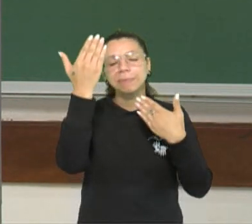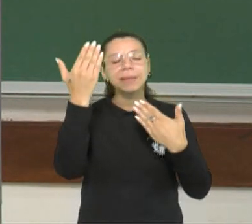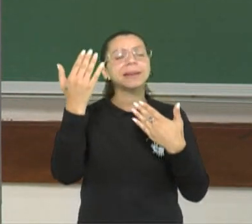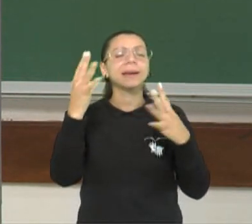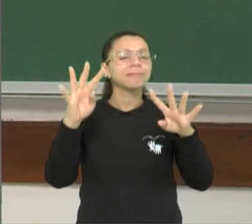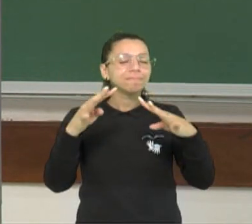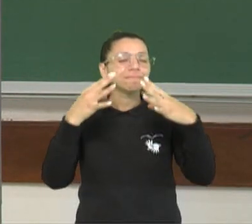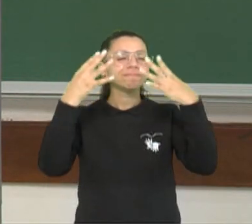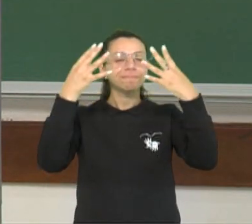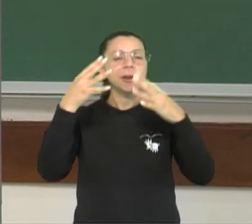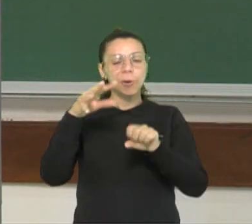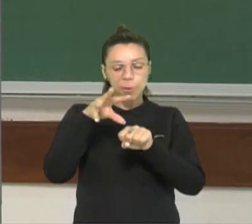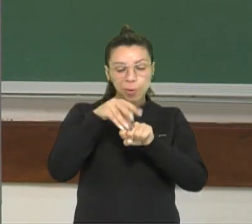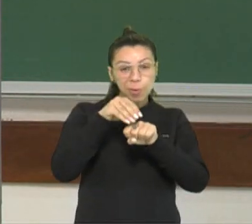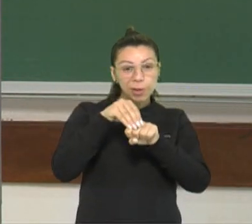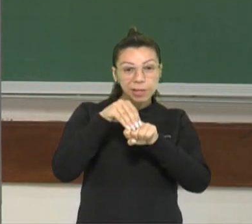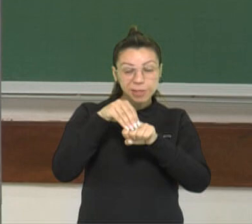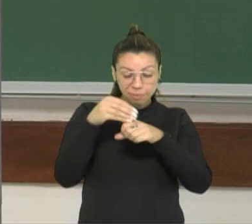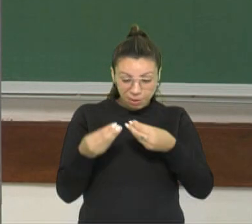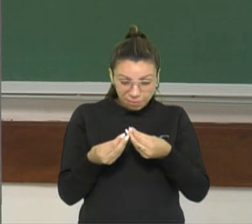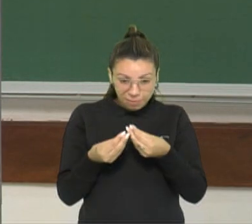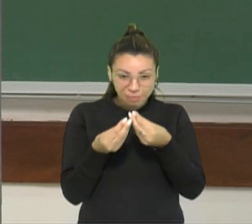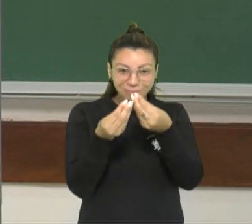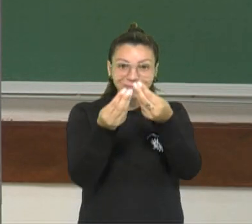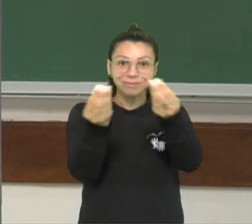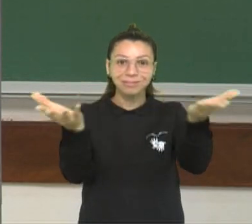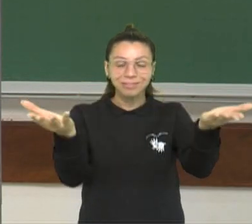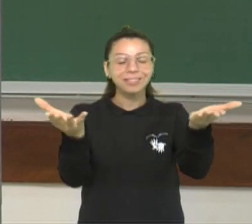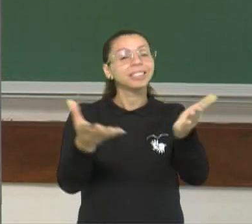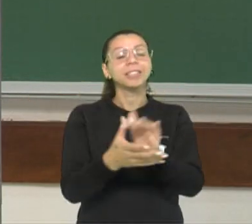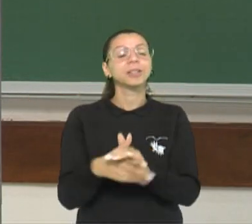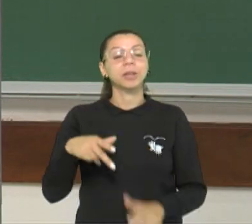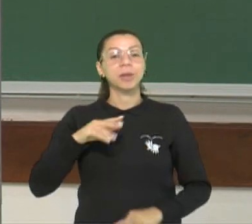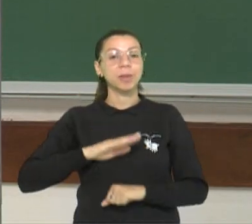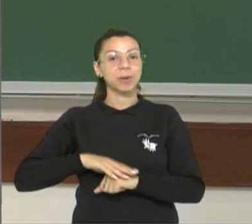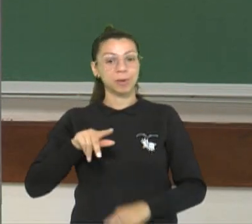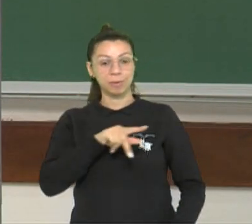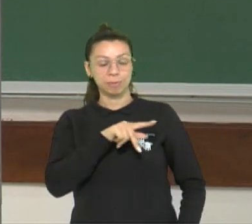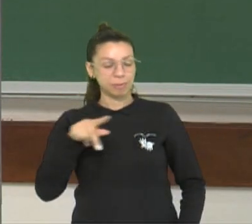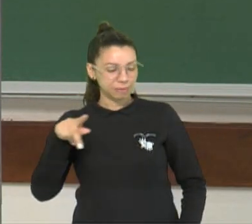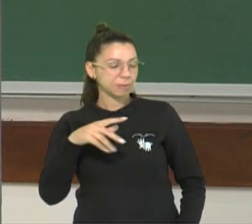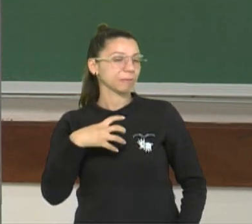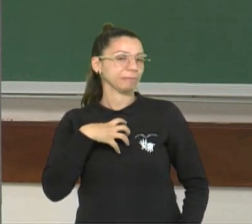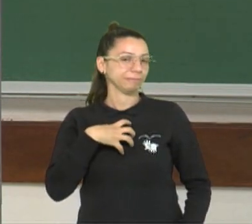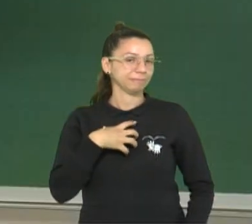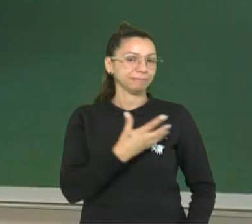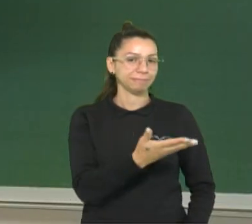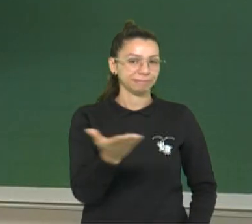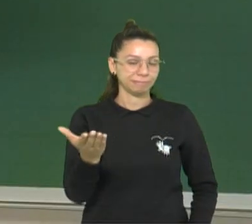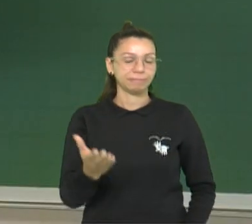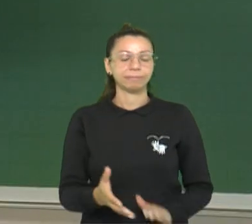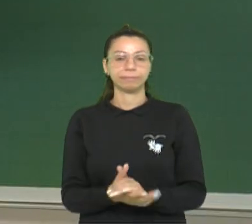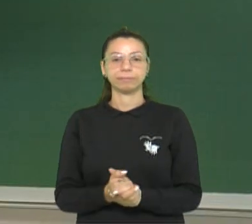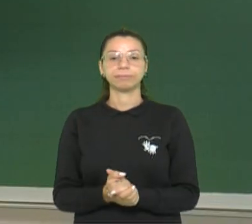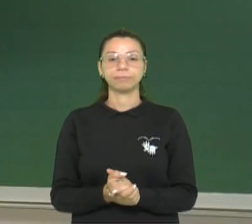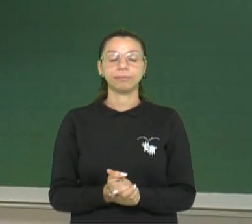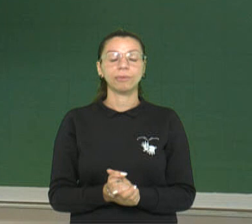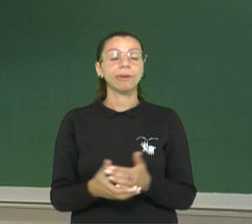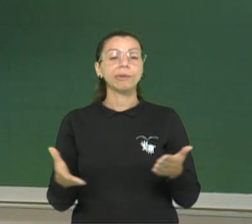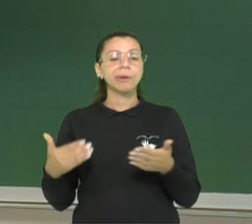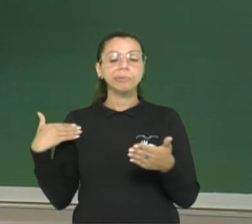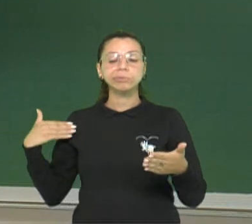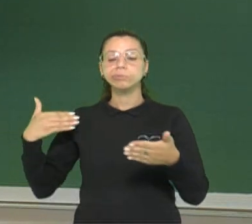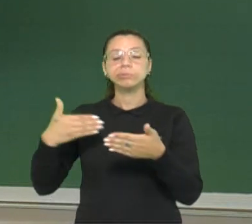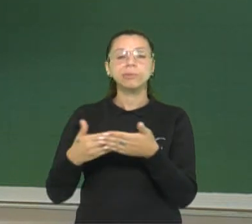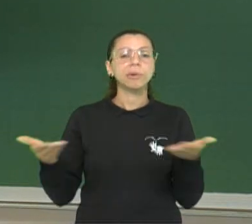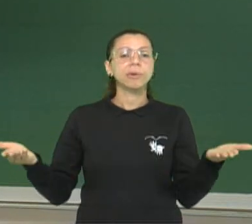você um pouco de conhecimento que nós, professores da rede estadual, temos para oferecer a você. E nesse período de aulas remotas,